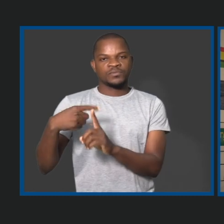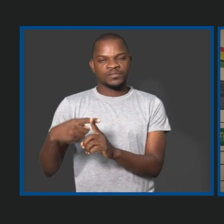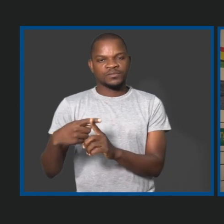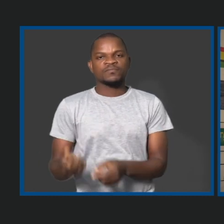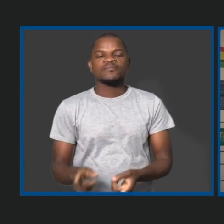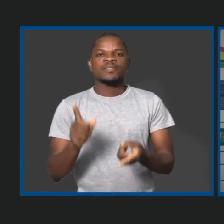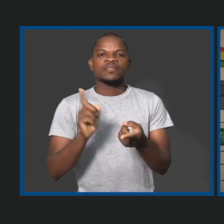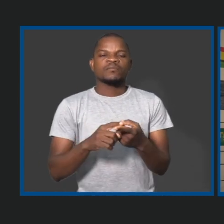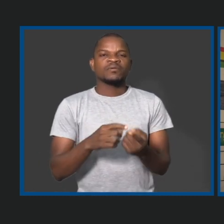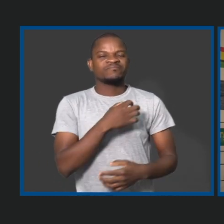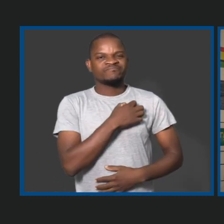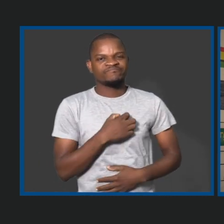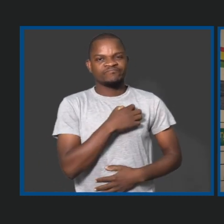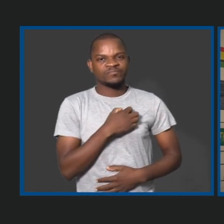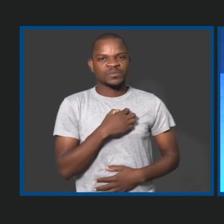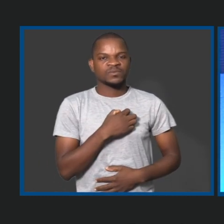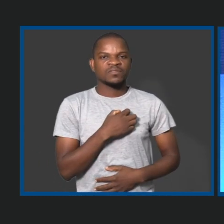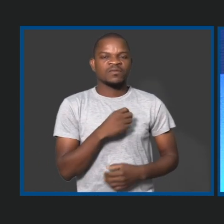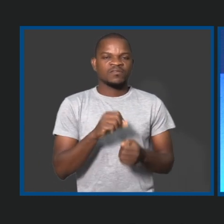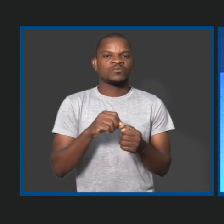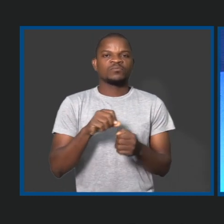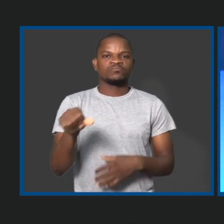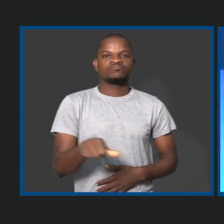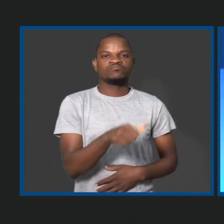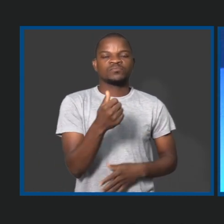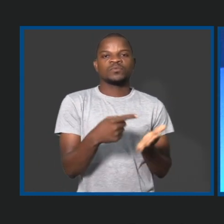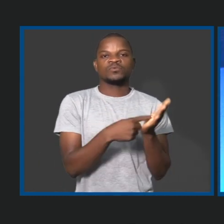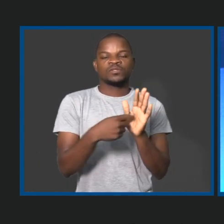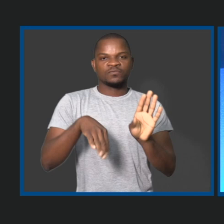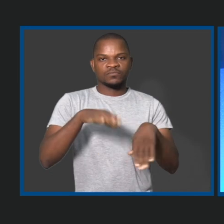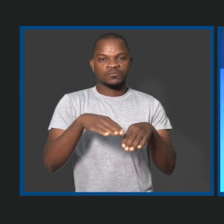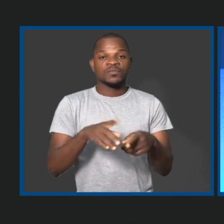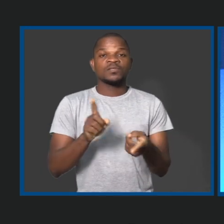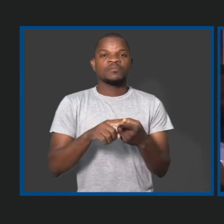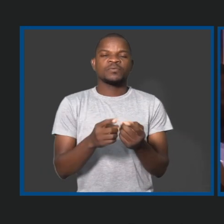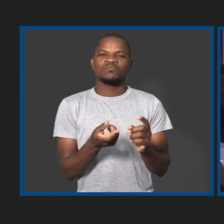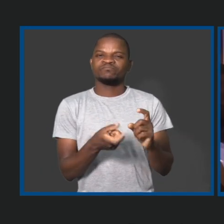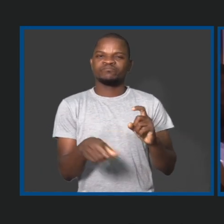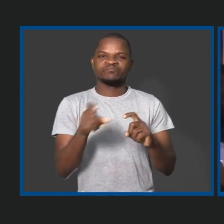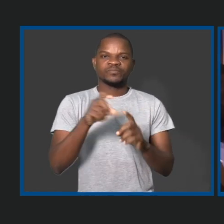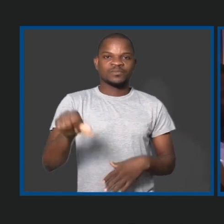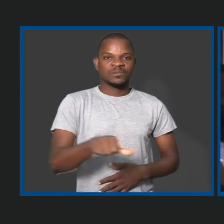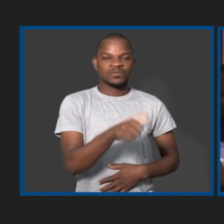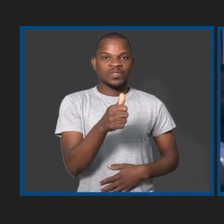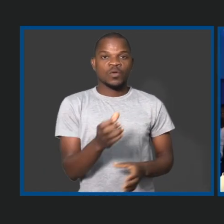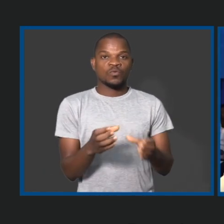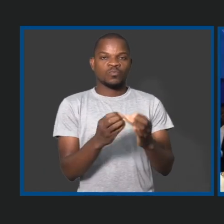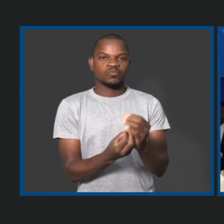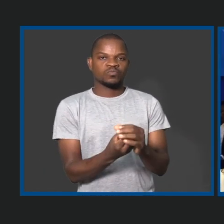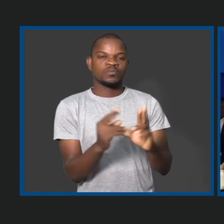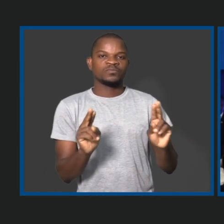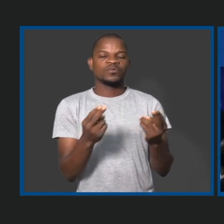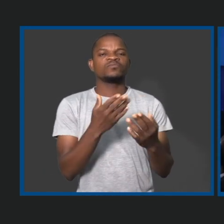fazer uma boa prestação. Para apimentar a competição, os Colossos do Moçambola prometem um bom